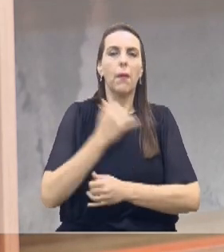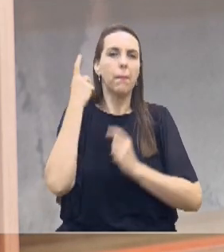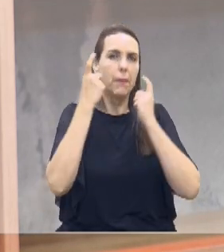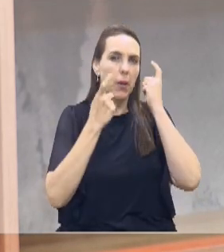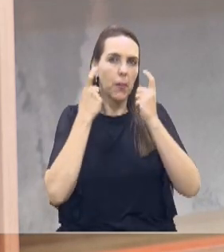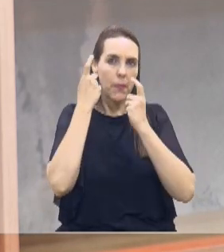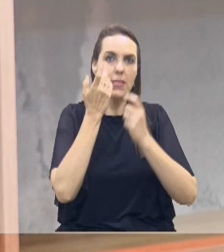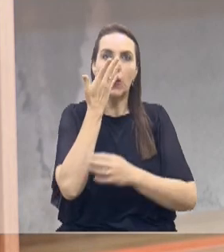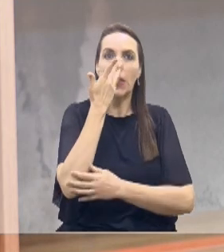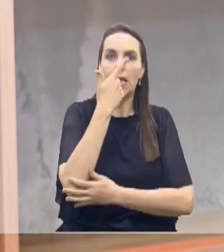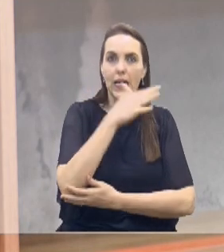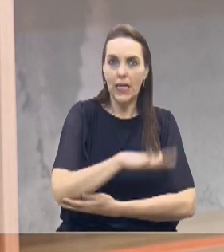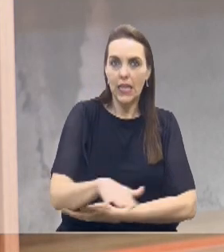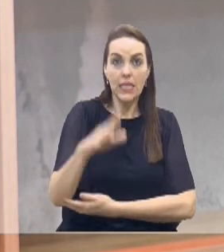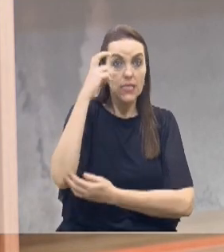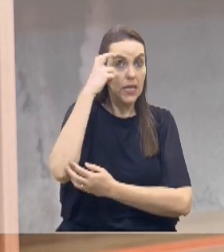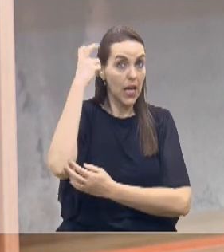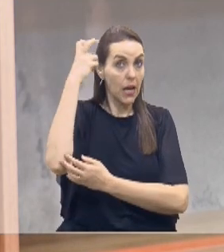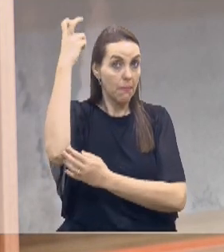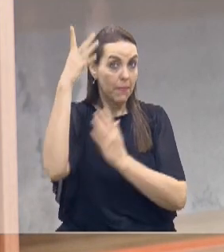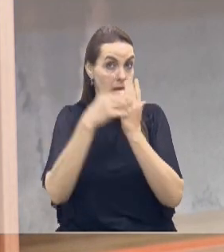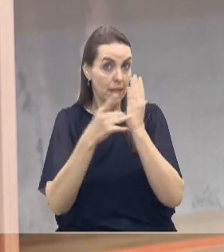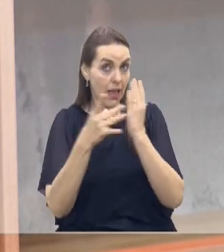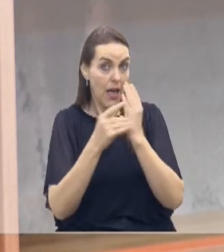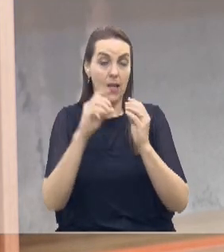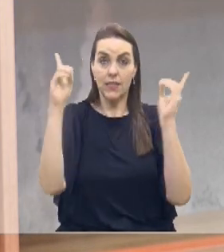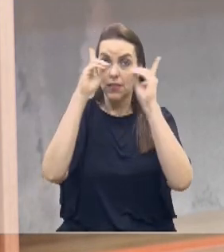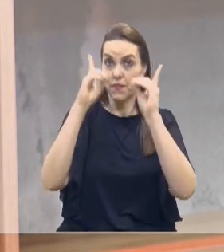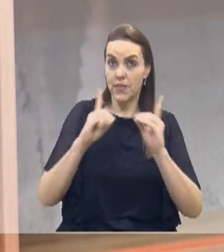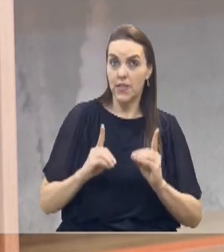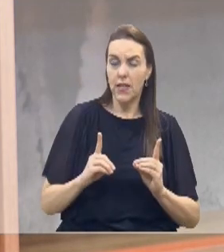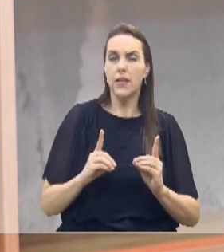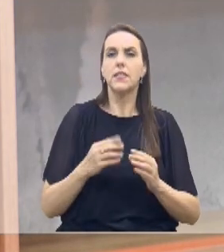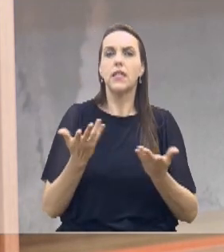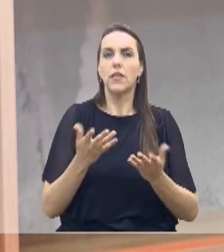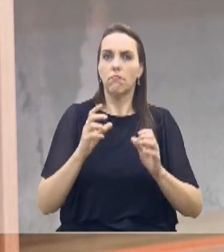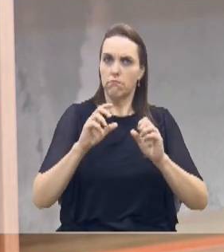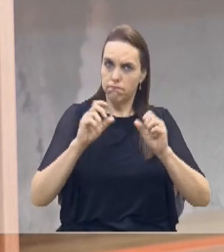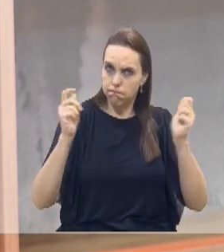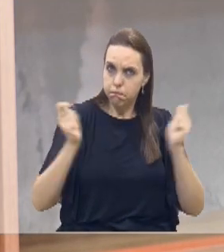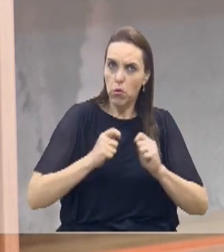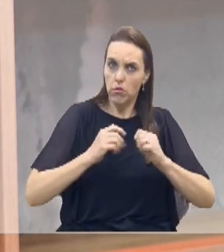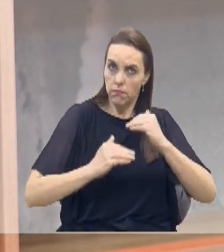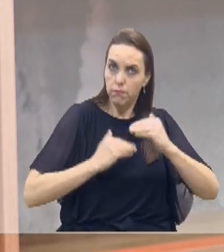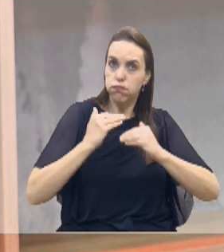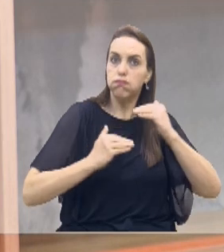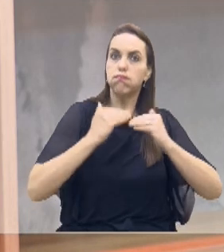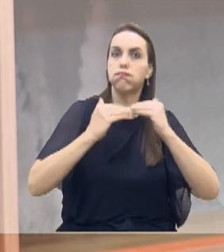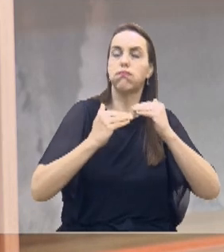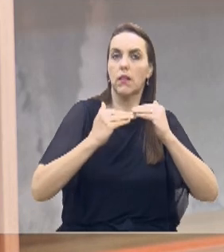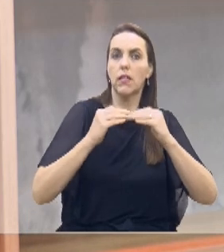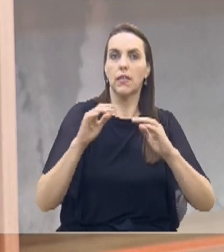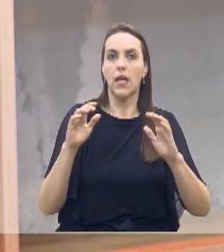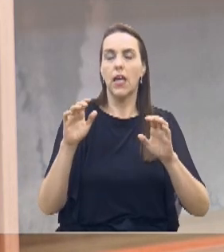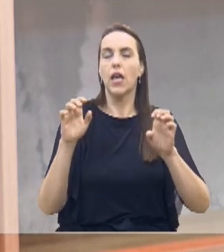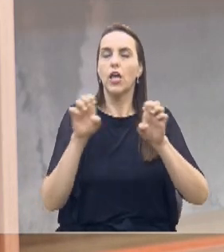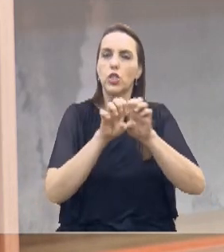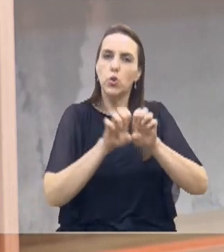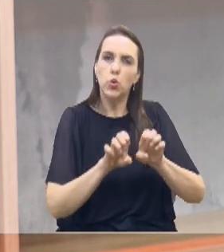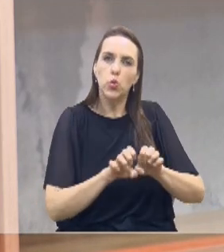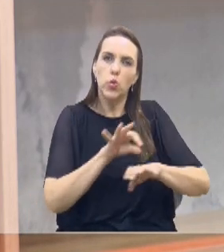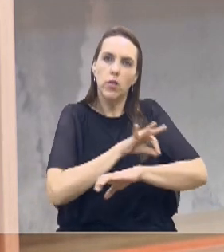Altas altas habilidades, habilidades, exato. deficiência, enfim. Uhum. E isso se potencializou até na própria infraestrutura do prédio,